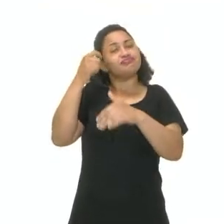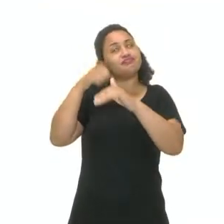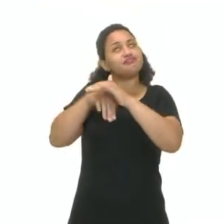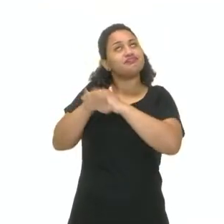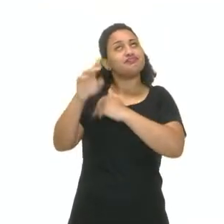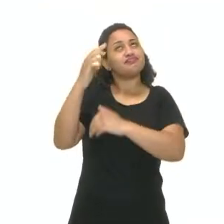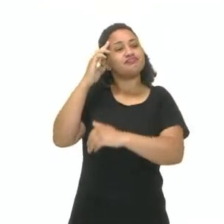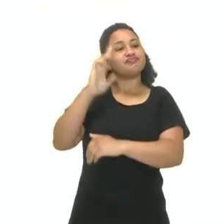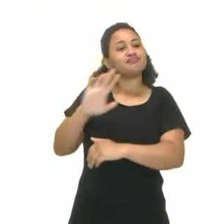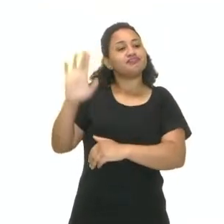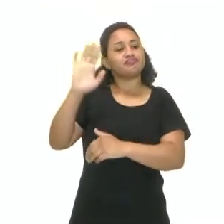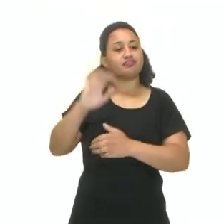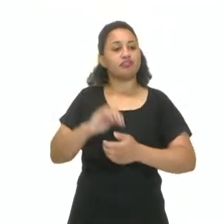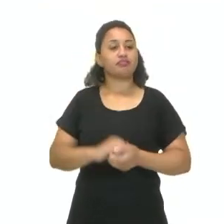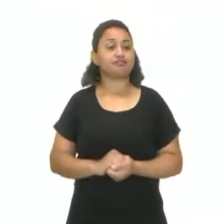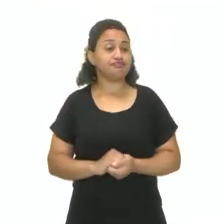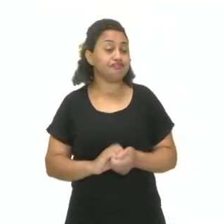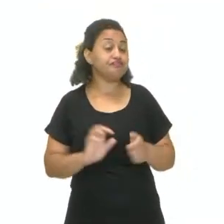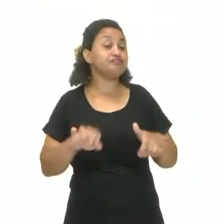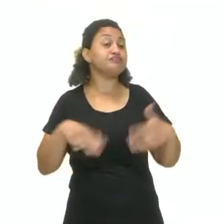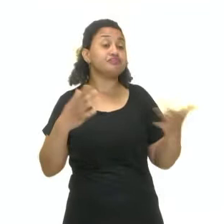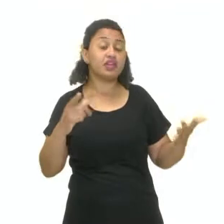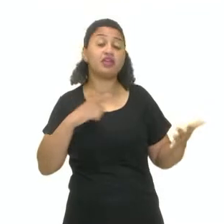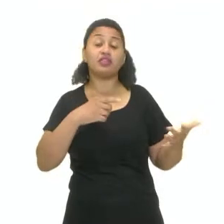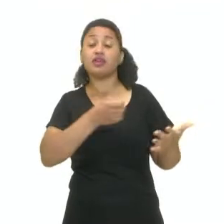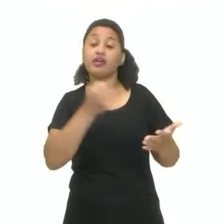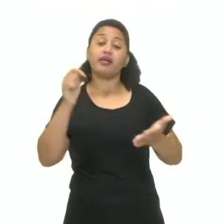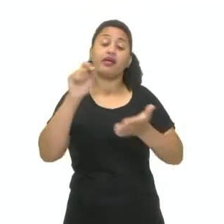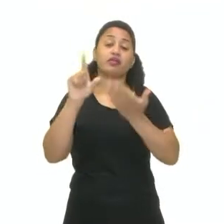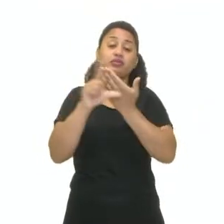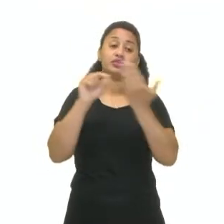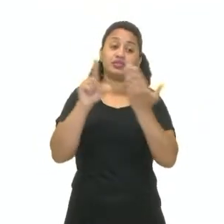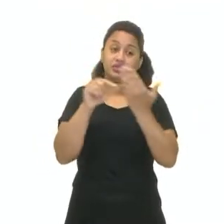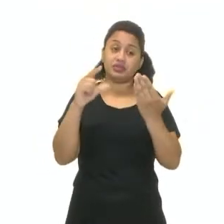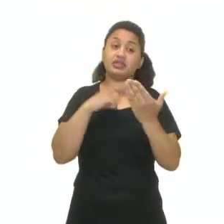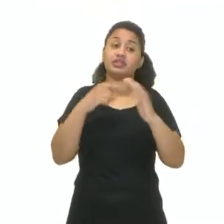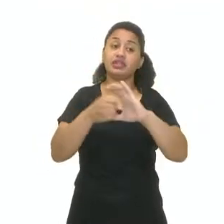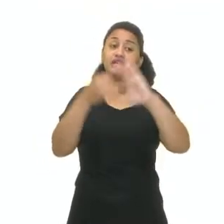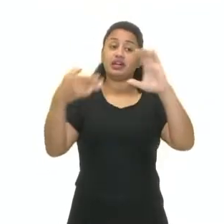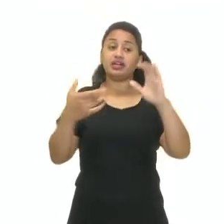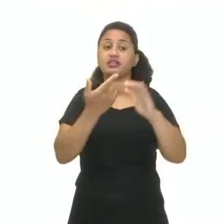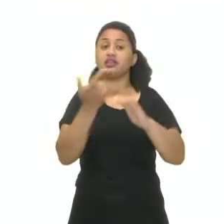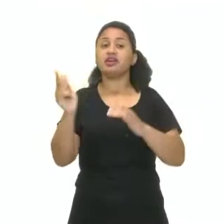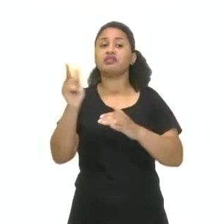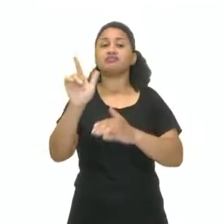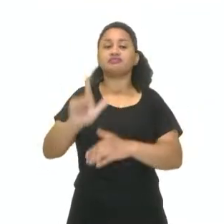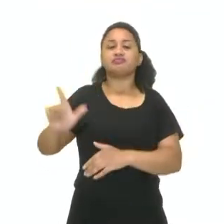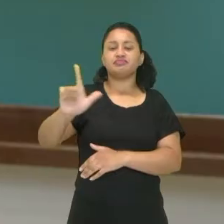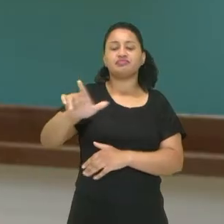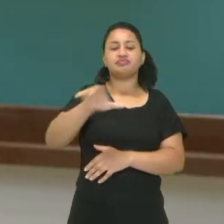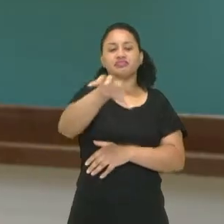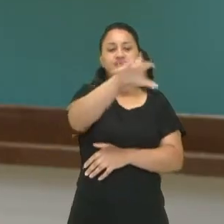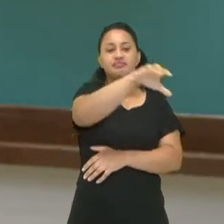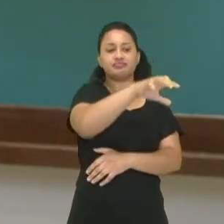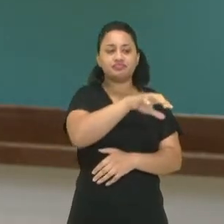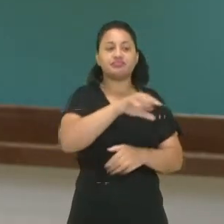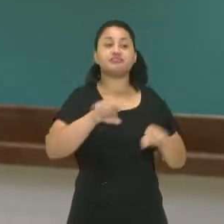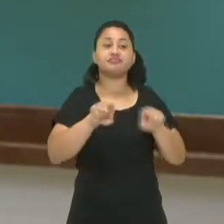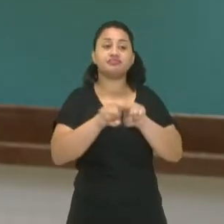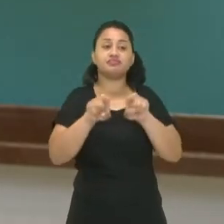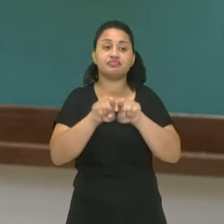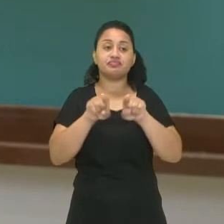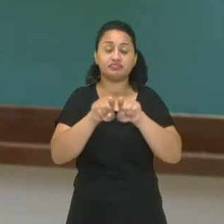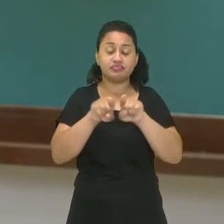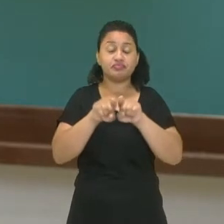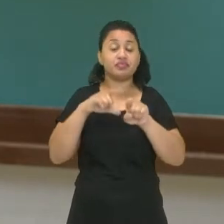Há escritores, então, que trazem mais características de uma escola literária. E há poetas também em fase